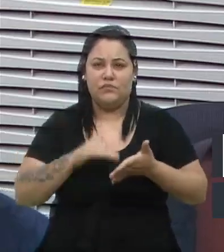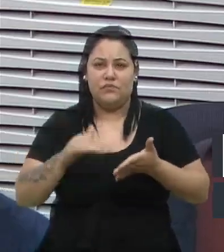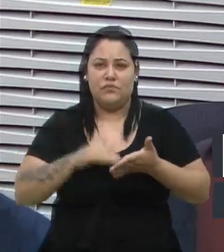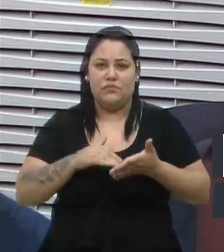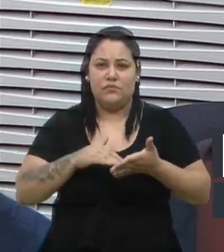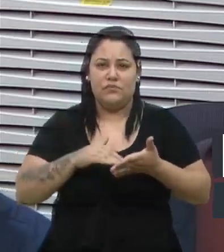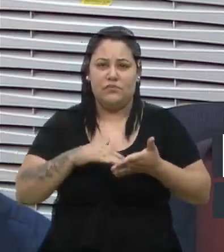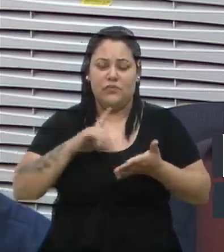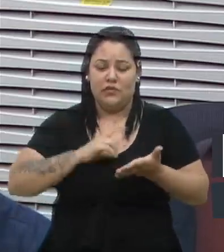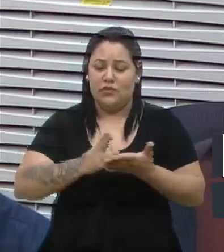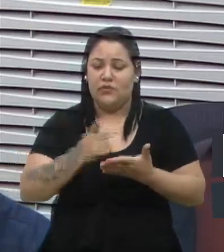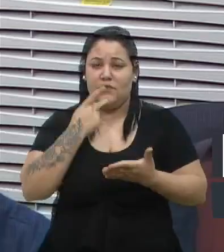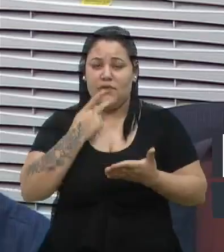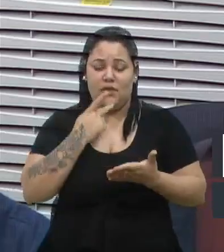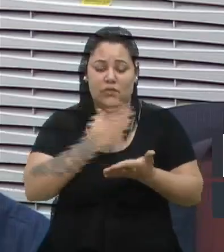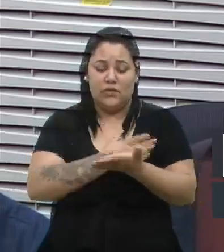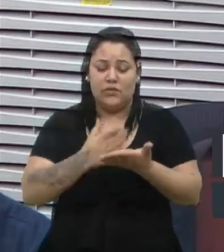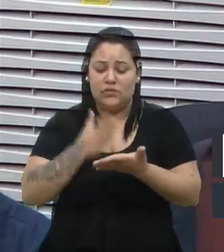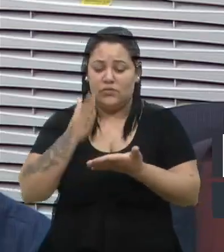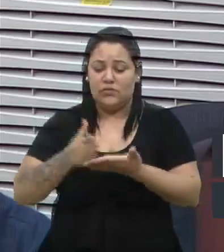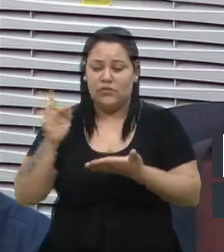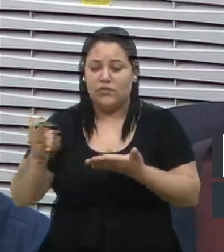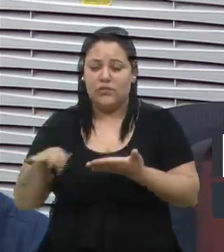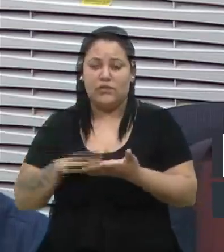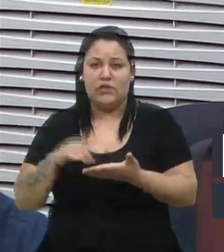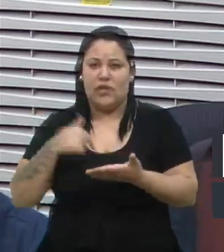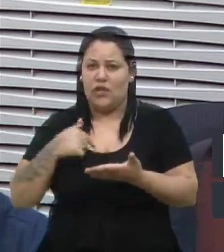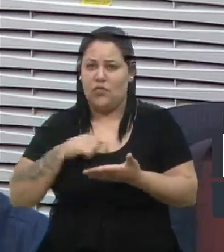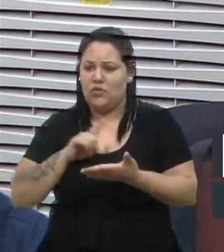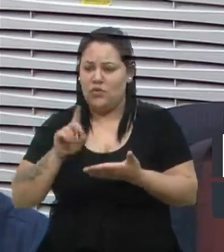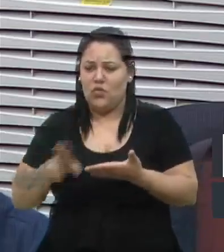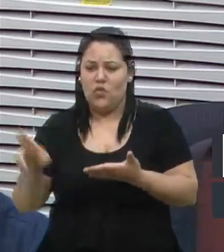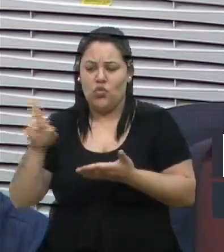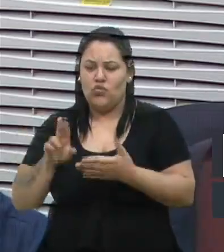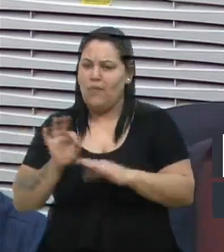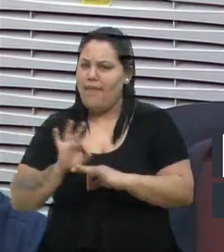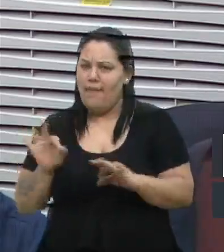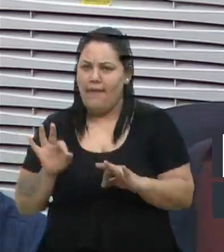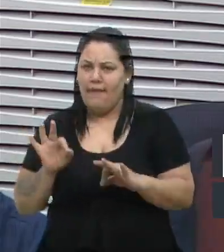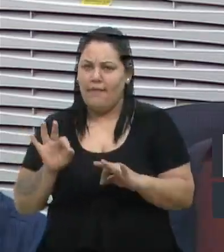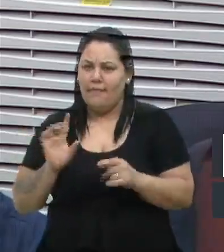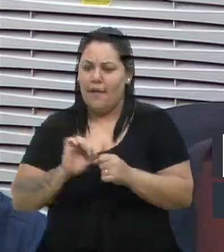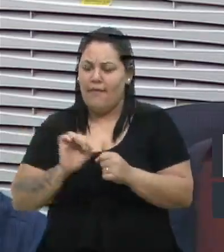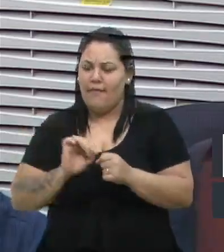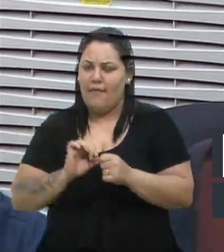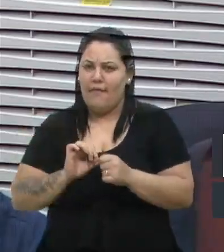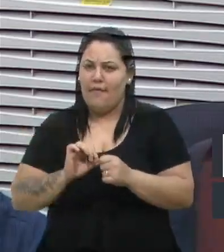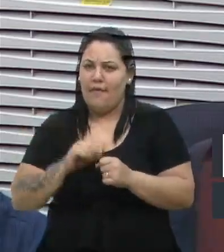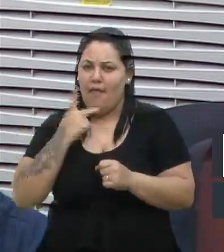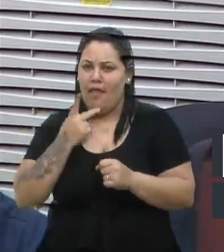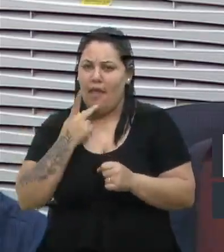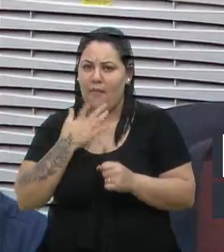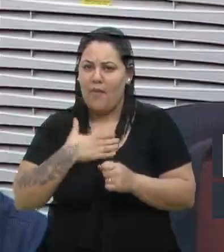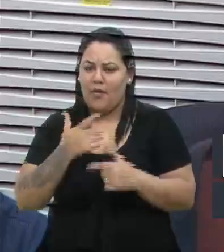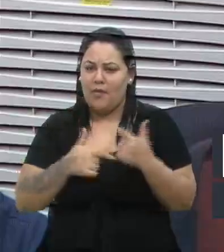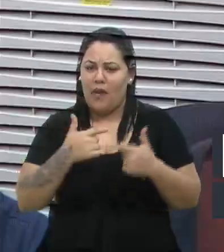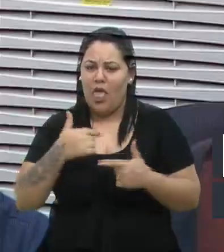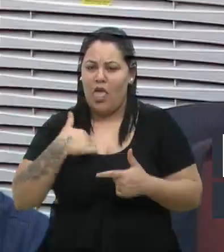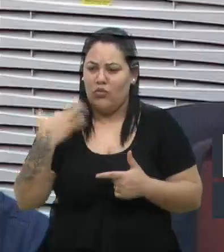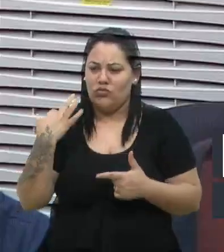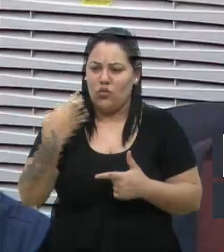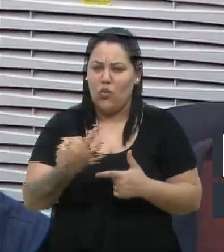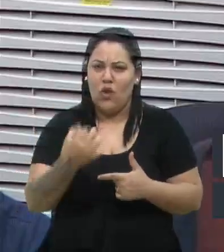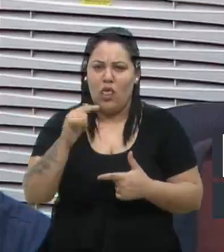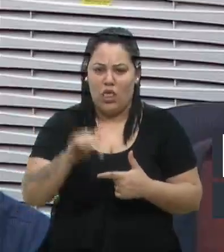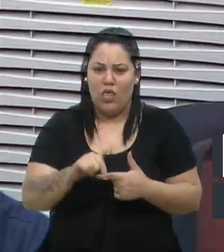e fim. Eu não me promovo às custas de ninguém. Então, respeito a esse vereador. Sou representante do povo, fui eleito para